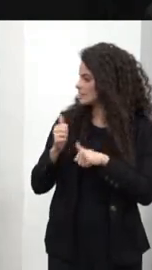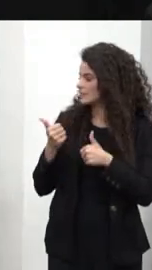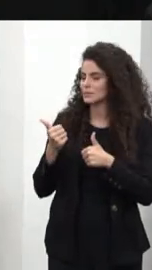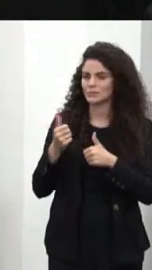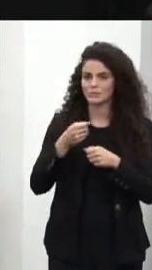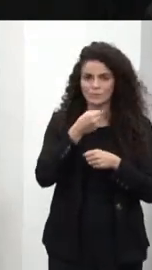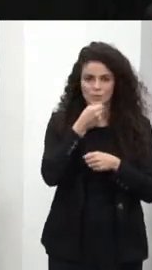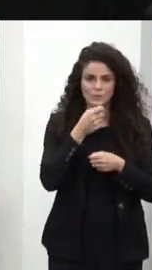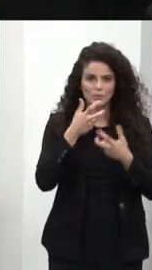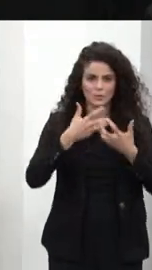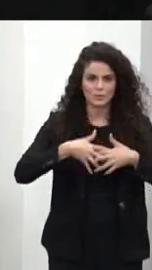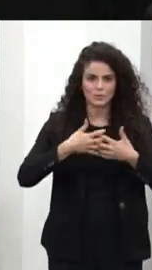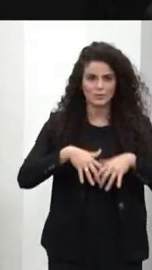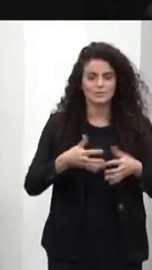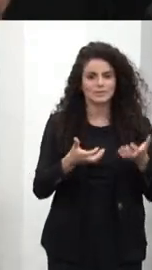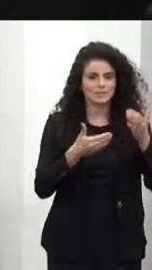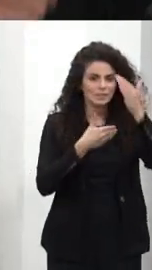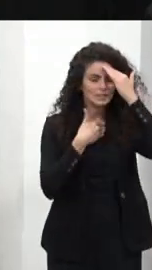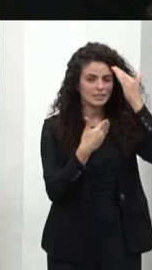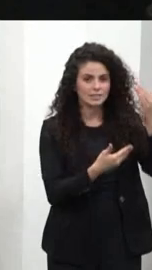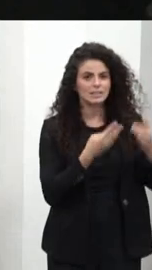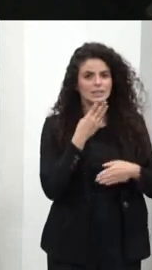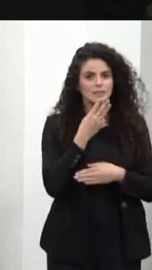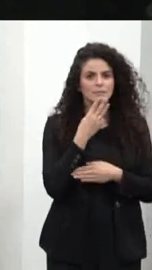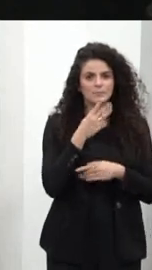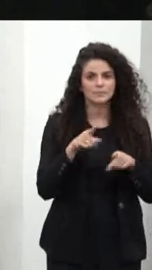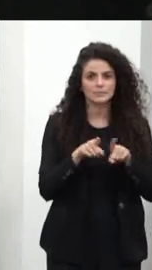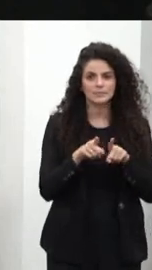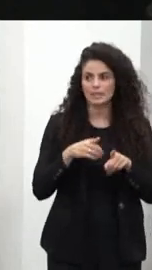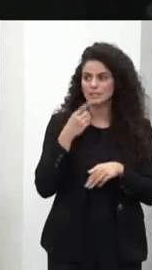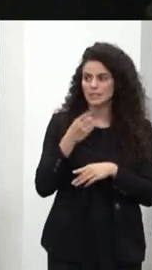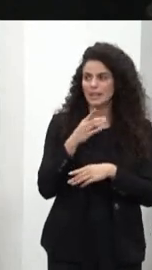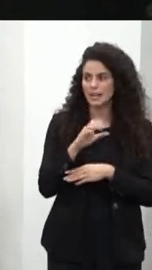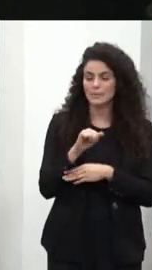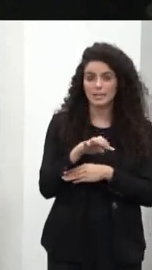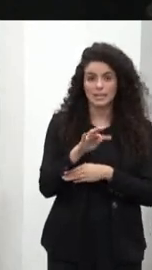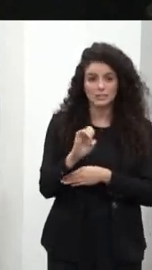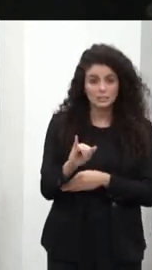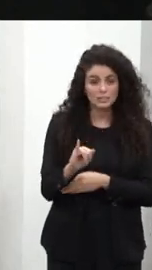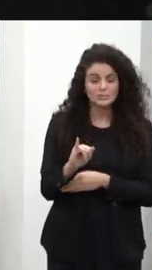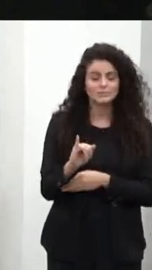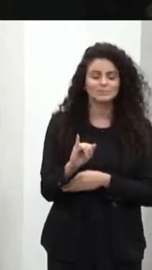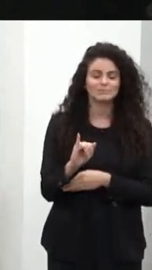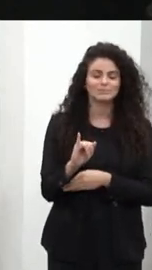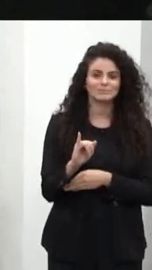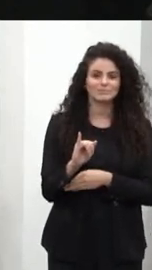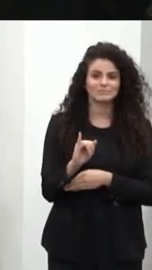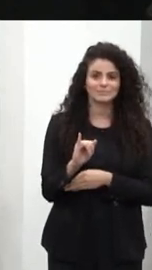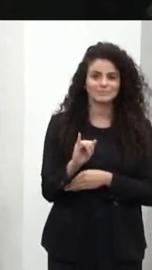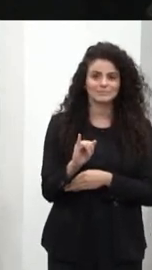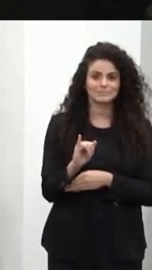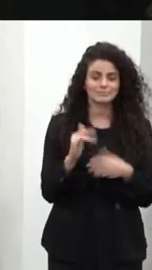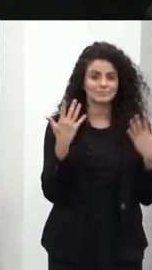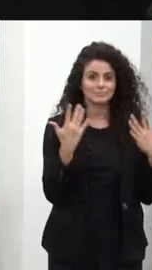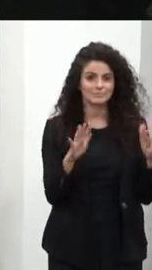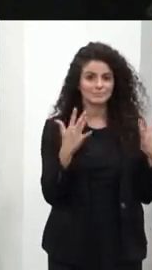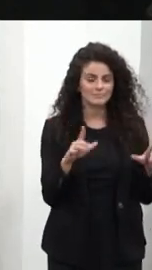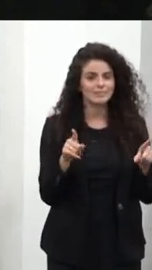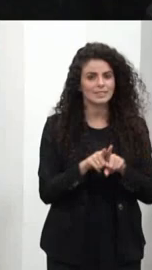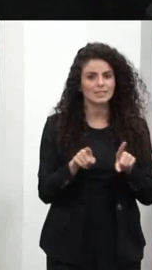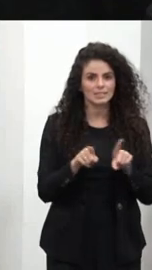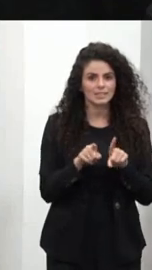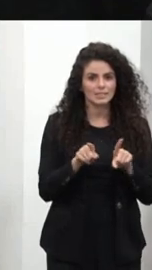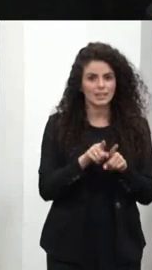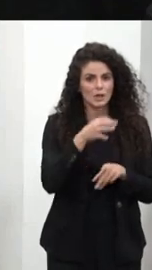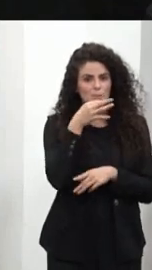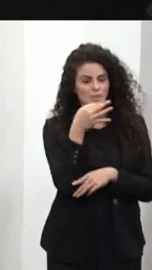queria agradecer aqui ao Marquito convite a caminhonete pela oportunidade e parabenizar as palavras da Rafaela